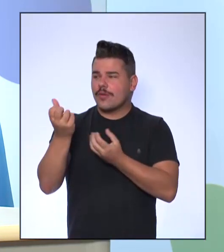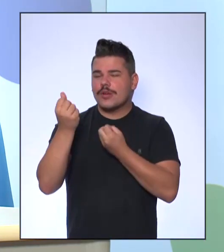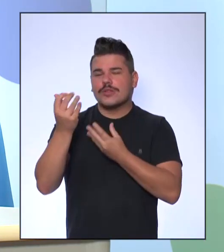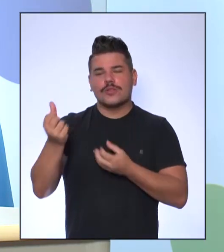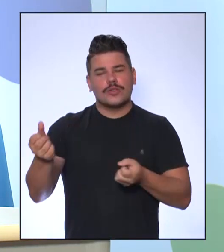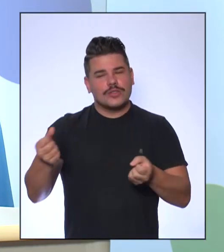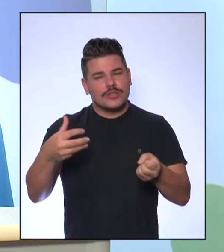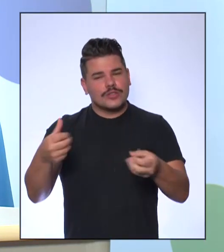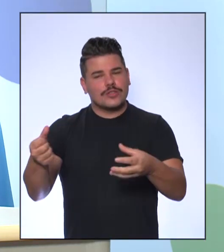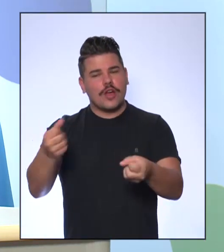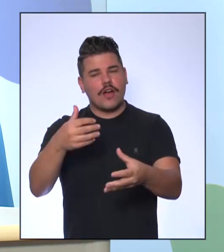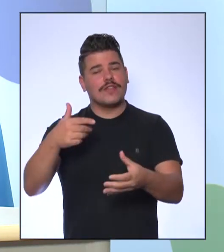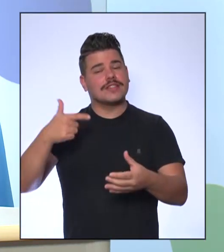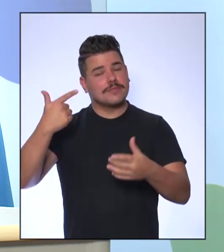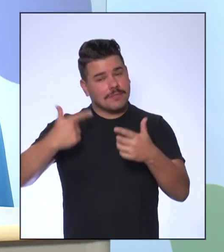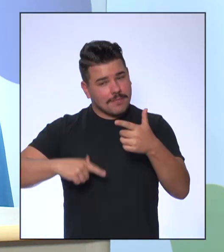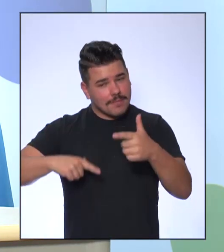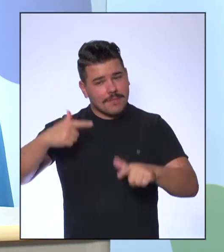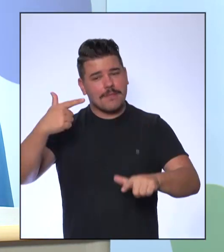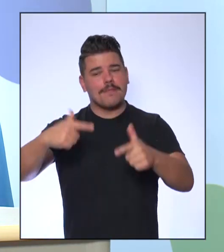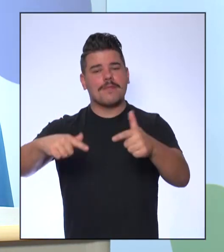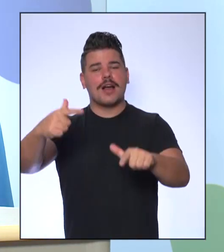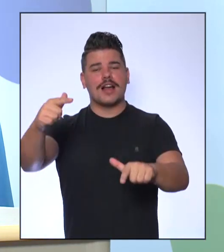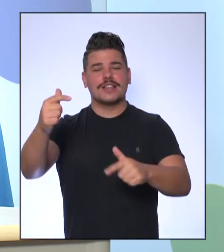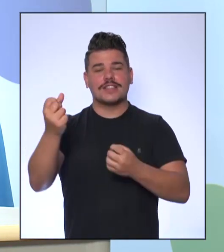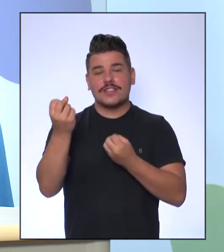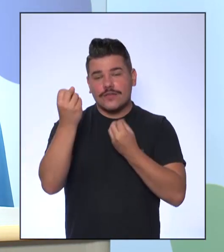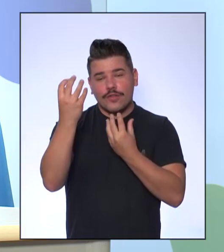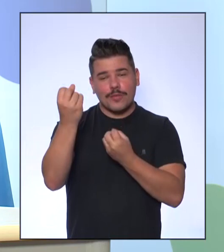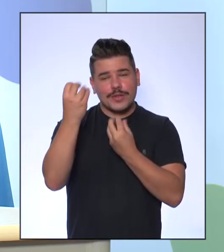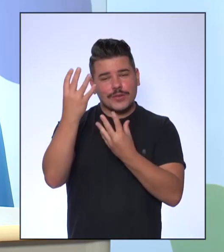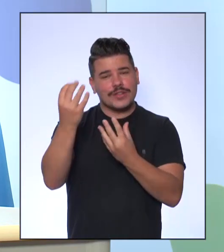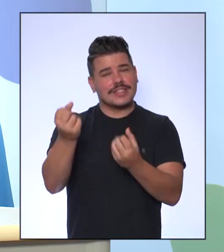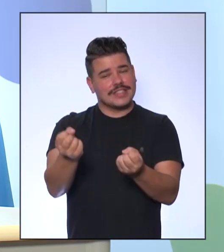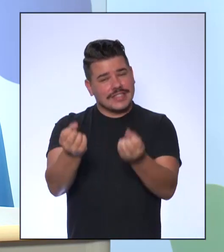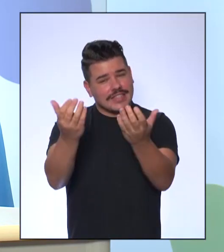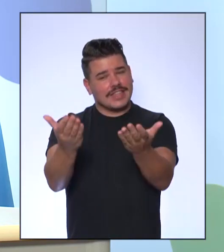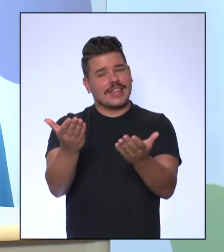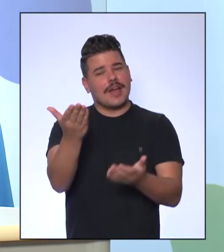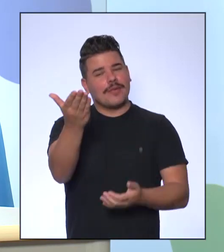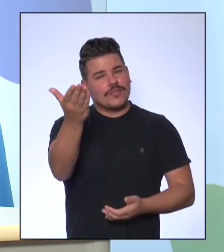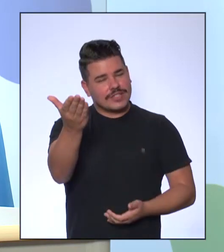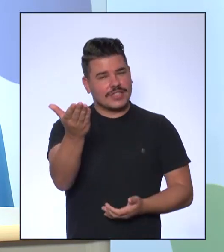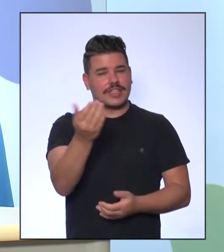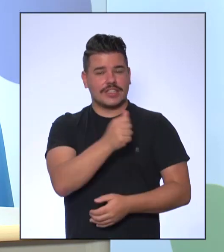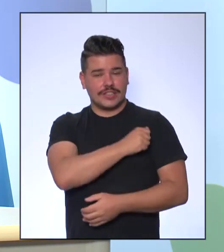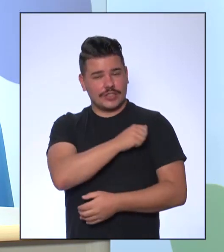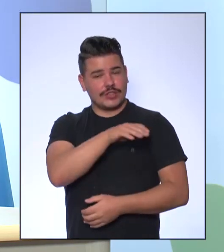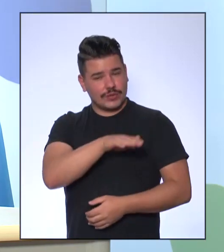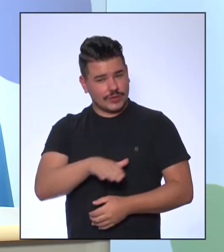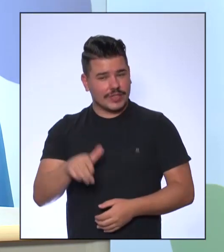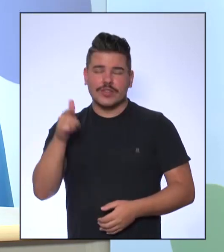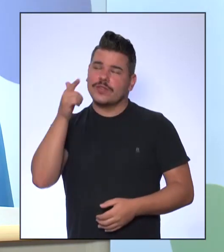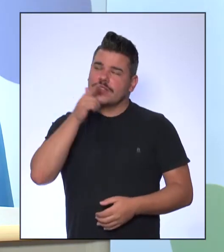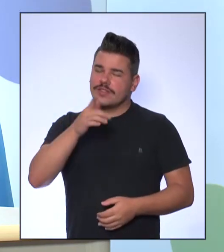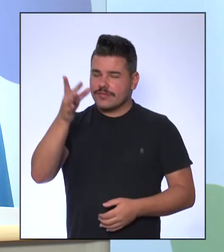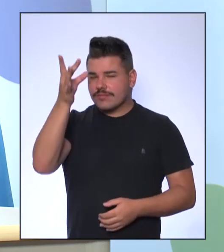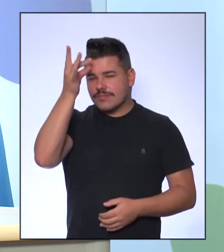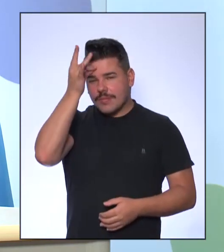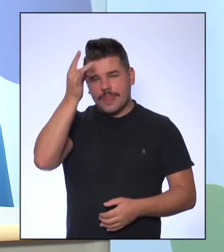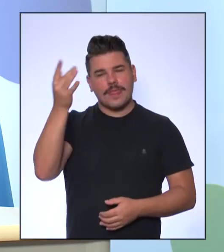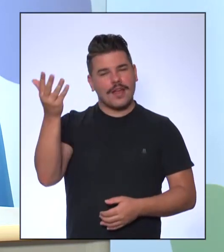possam auxiliar, né, a propiciar situações em que o estudante possa desenvolver esta